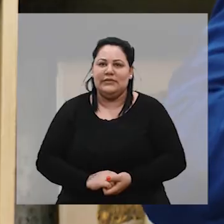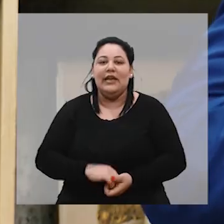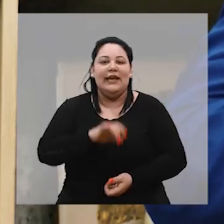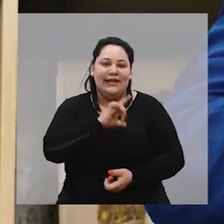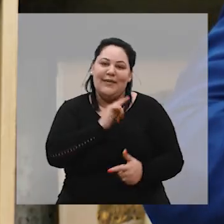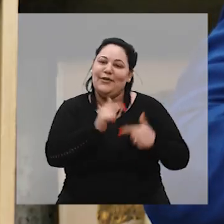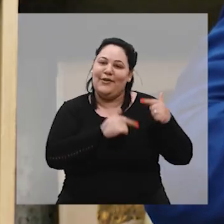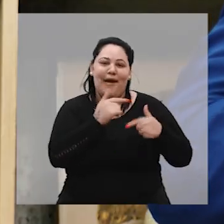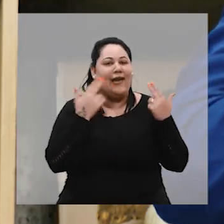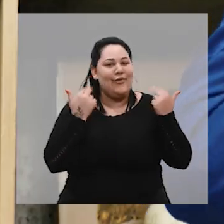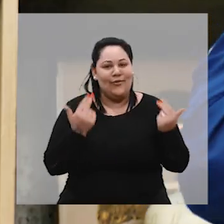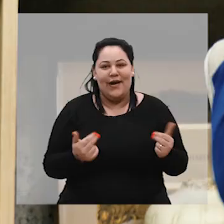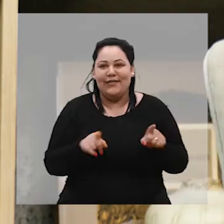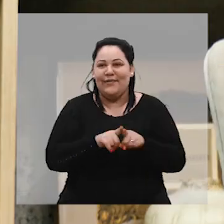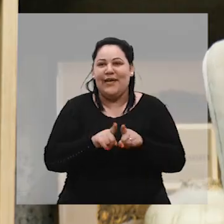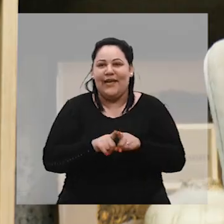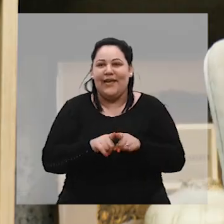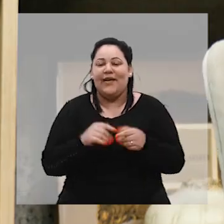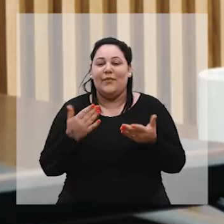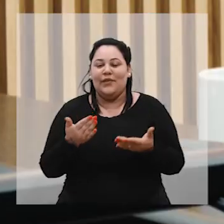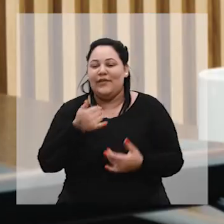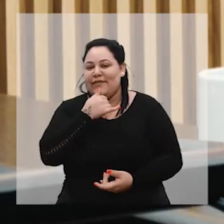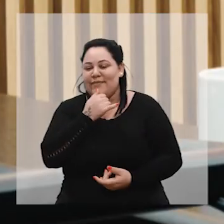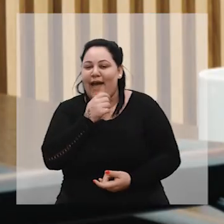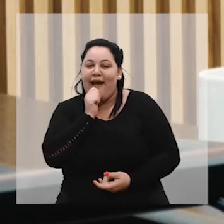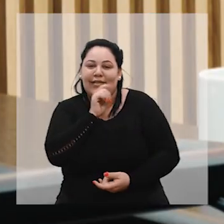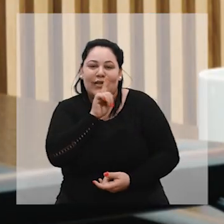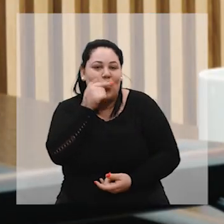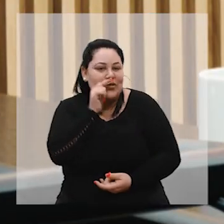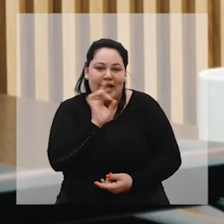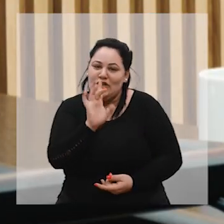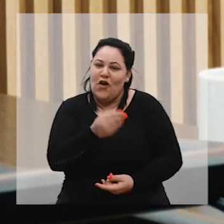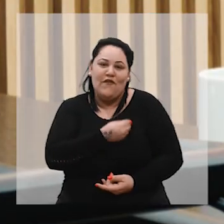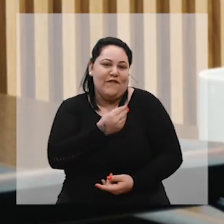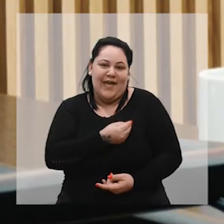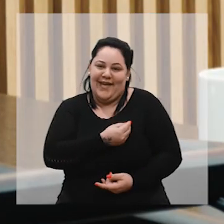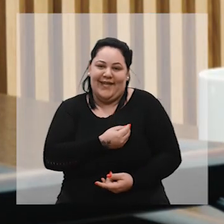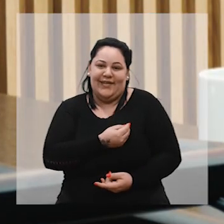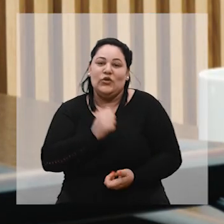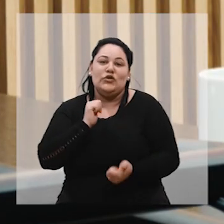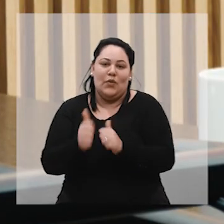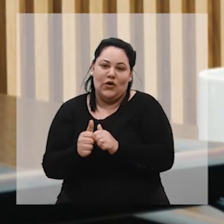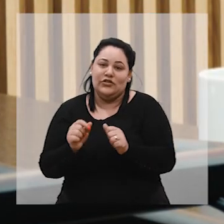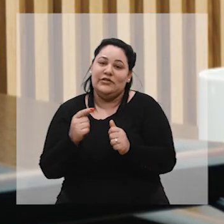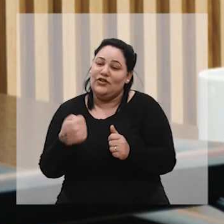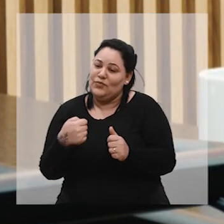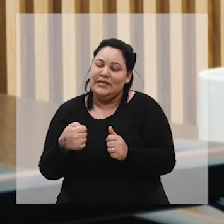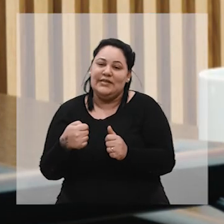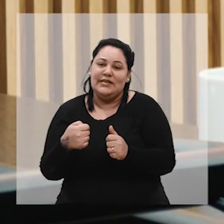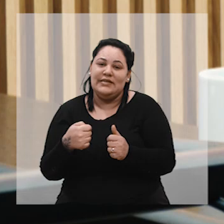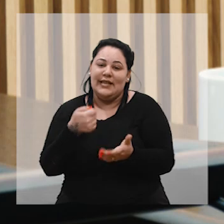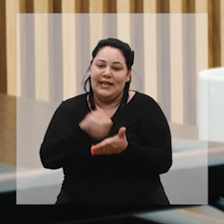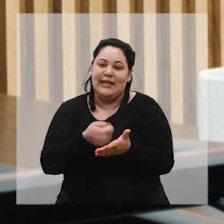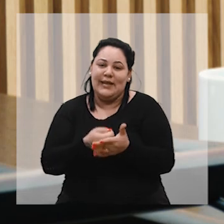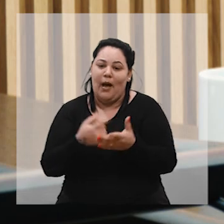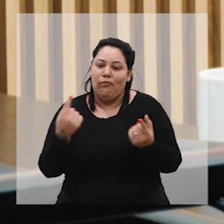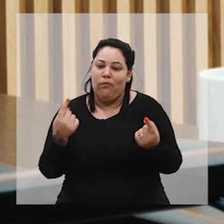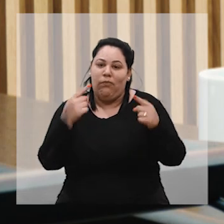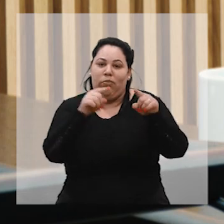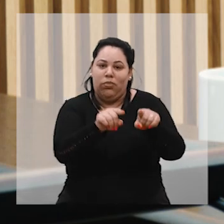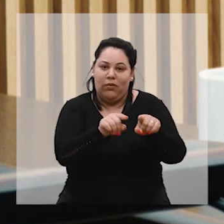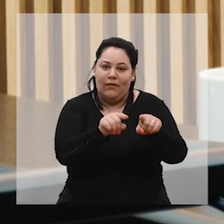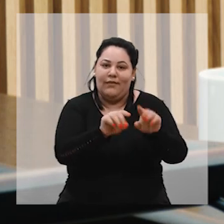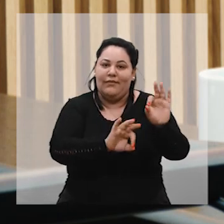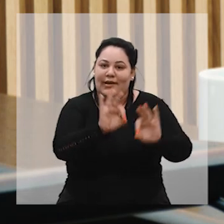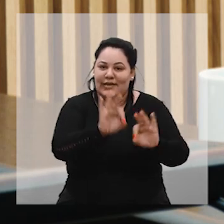entre aspas, normal também no dia a dia, né? Porque, infelizmente, a gente não consegue viver disso ainda, né, cara? Sim. Então, a gente tem que tentar conciliar o máximo